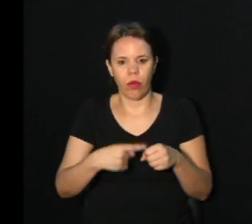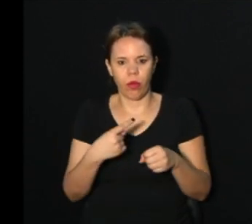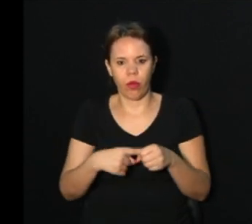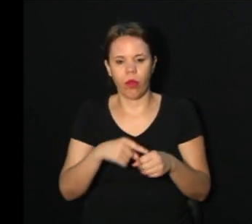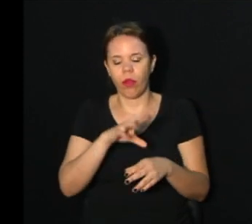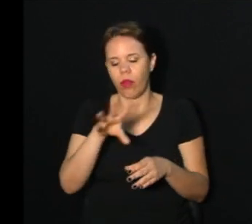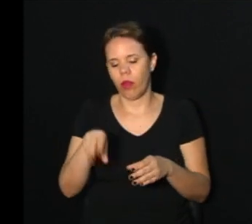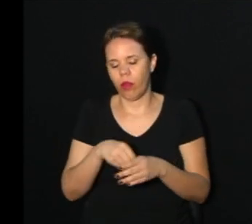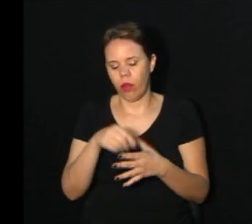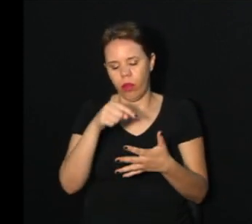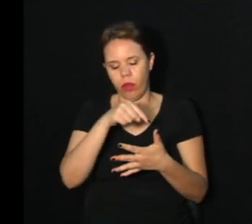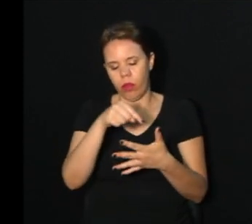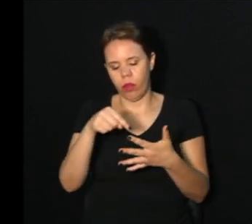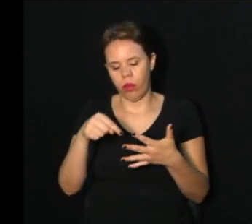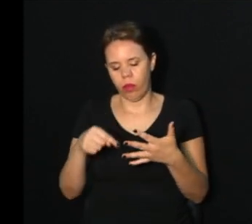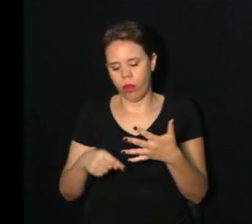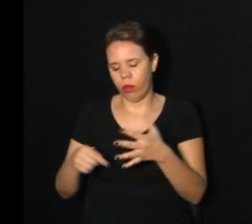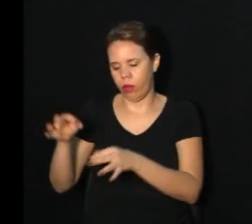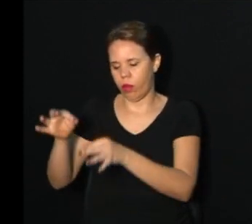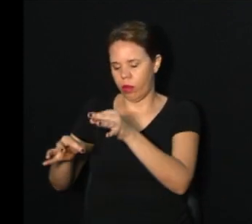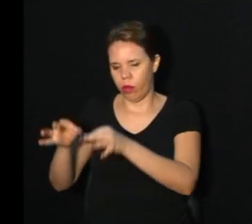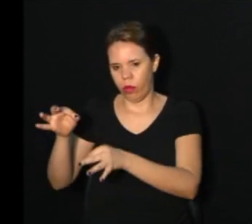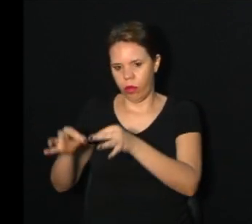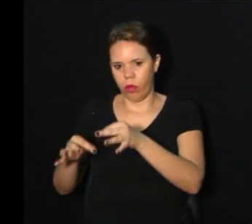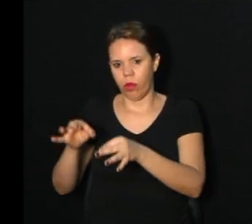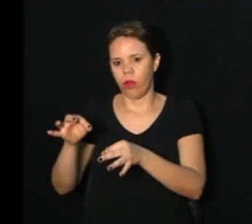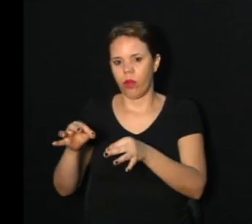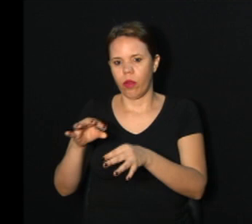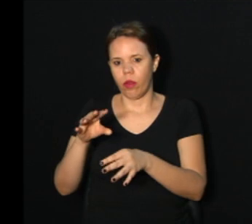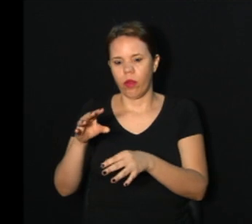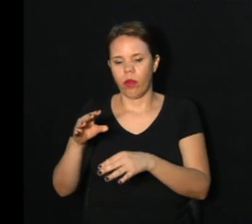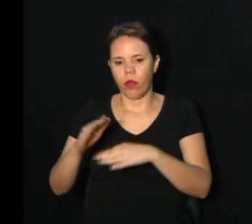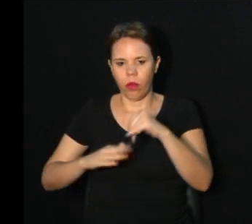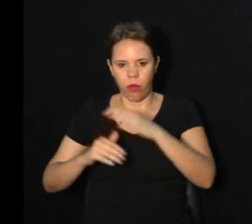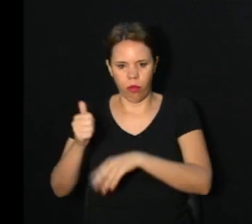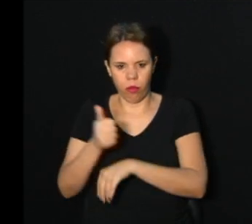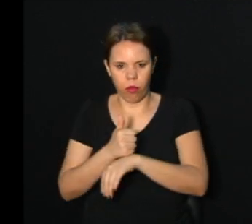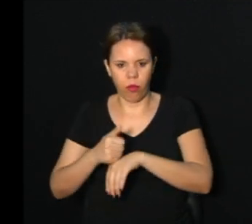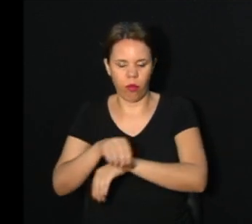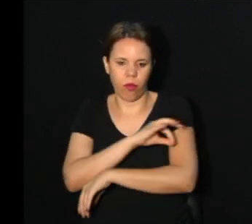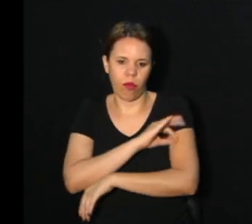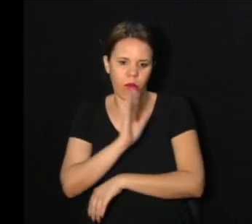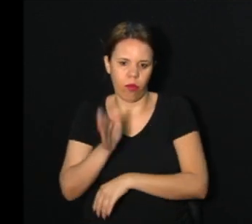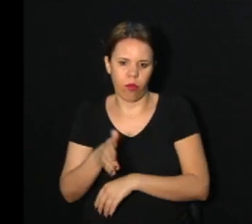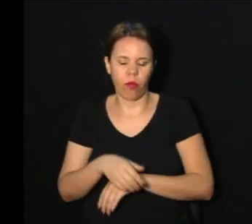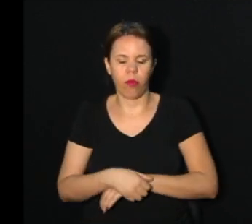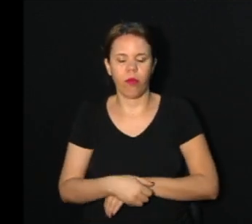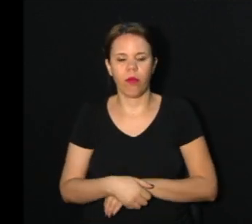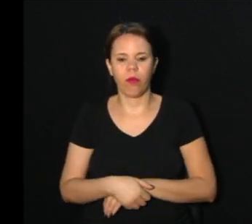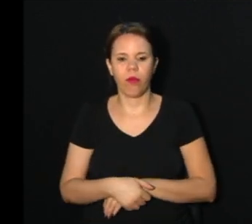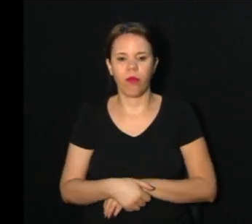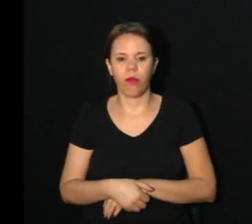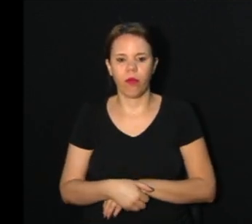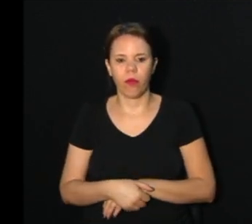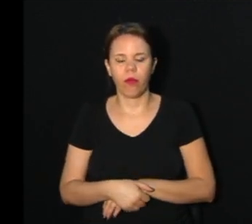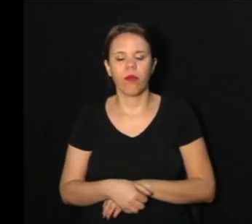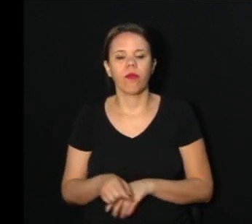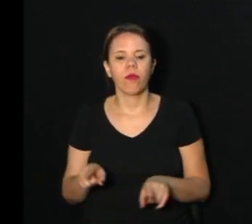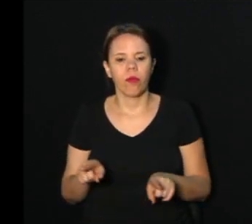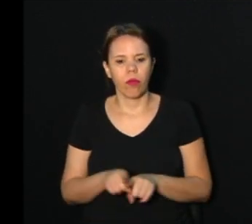conselho, por 5 procuradores compostos na carreira municipal de procuradores, né? Também